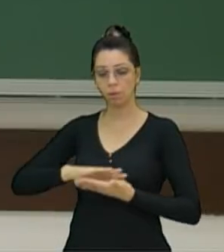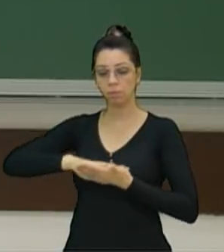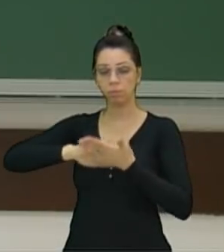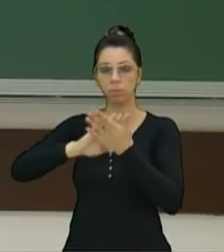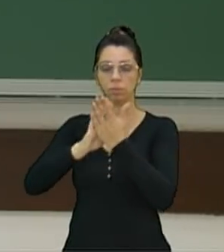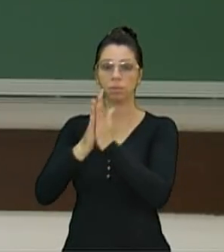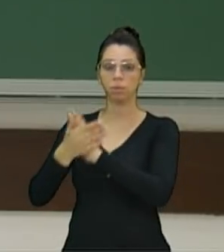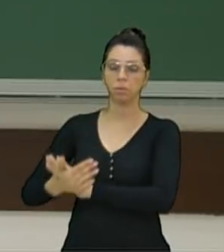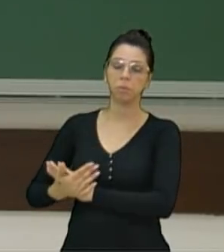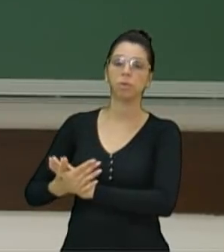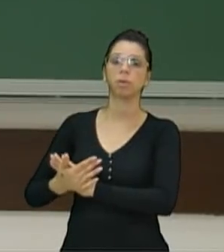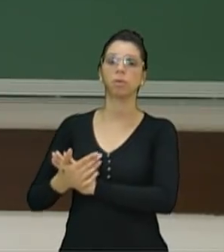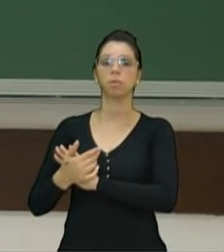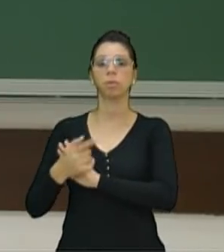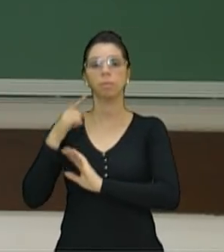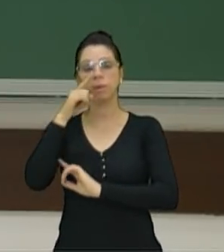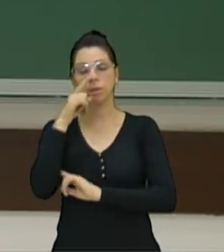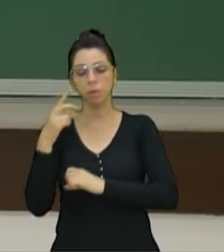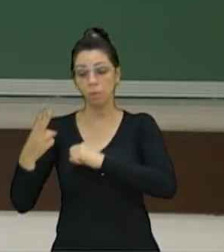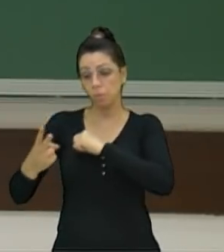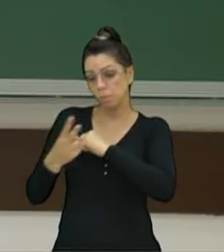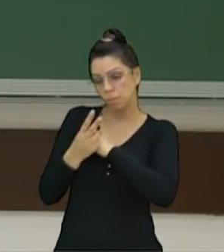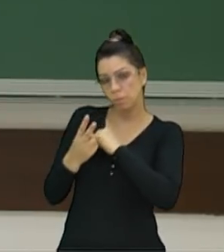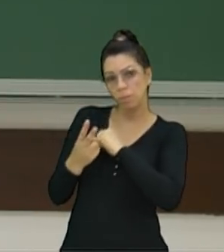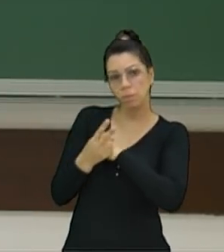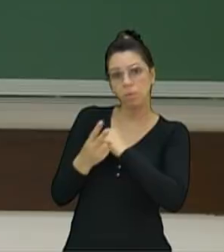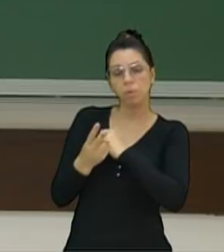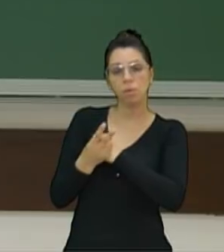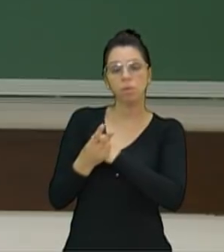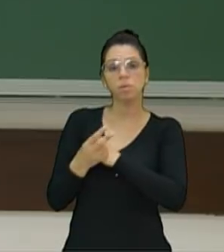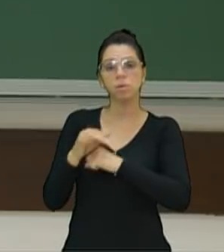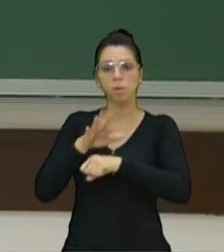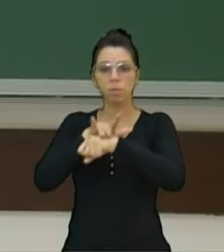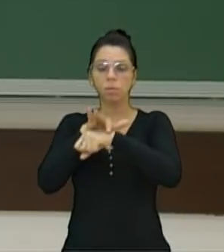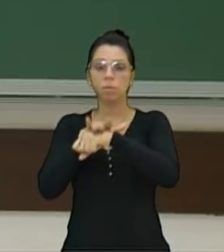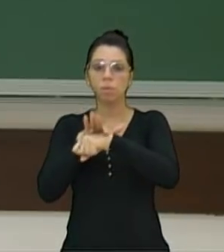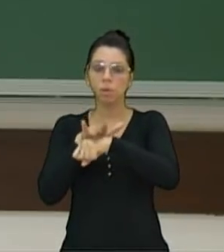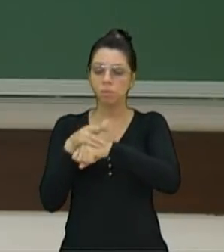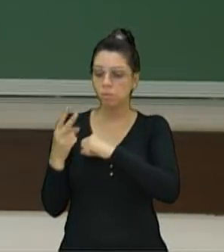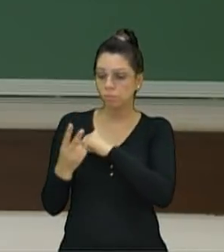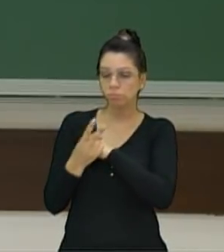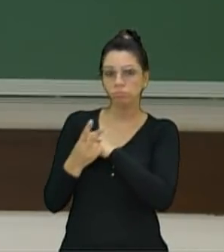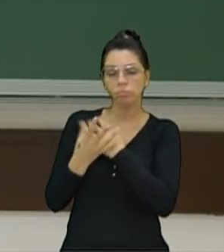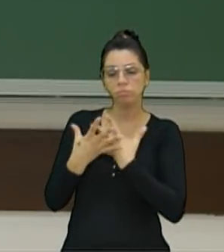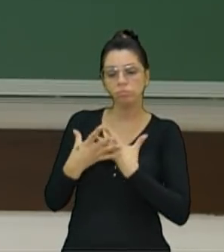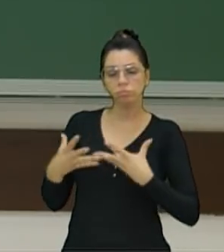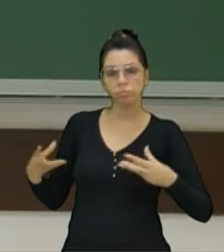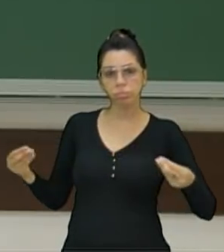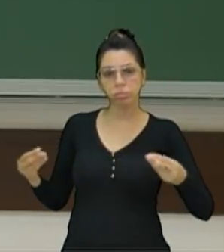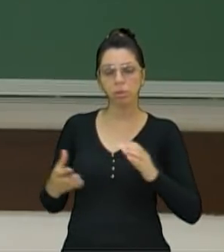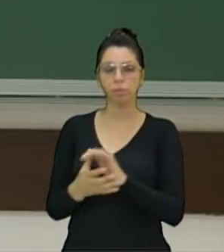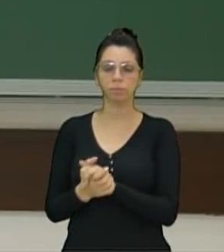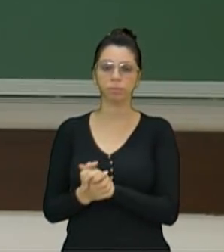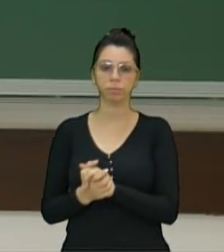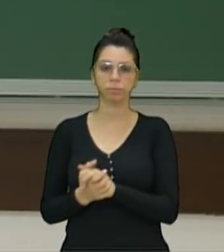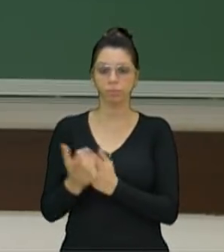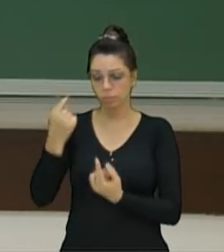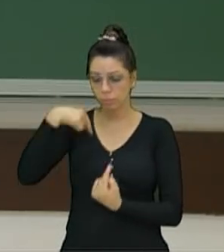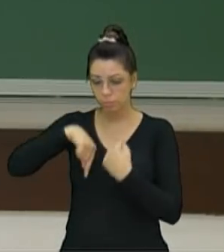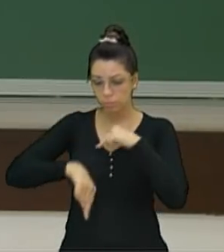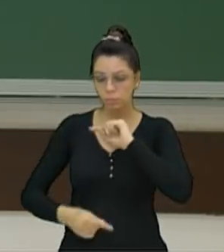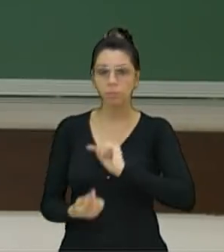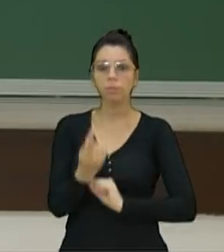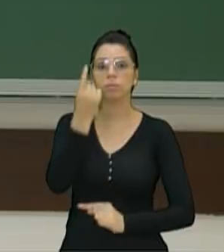ali toxinas, ajudando a combater infecções, né? E o que circula dentro dela ali, o que nós chamamos